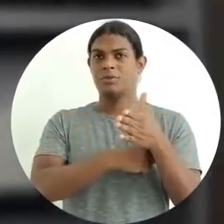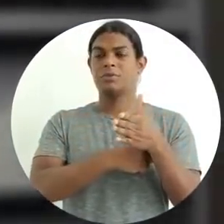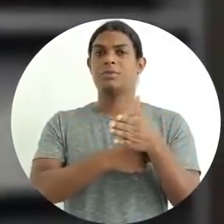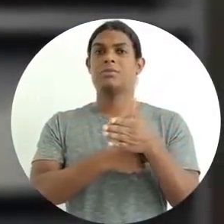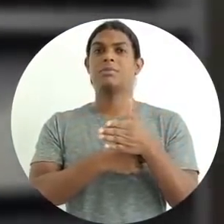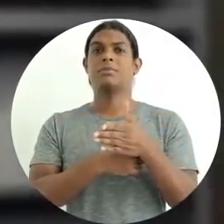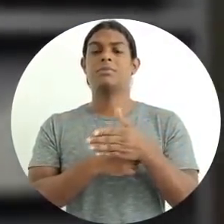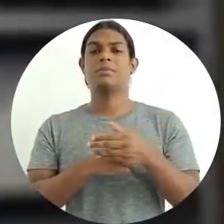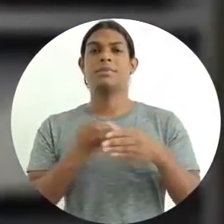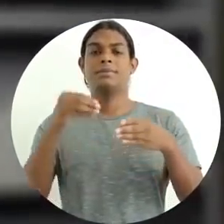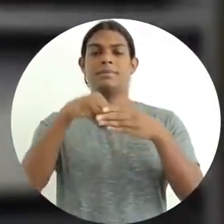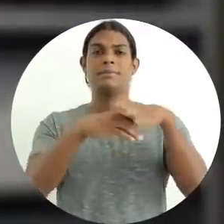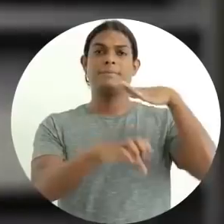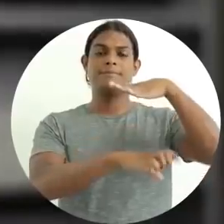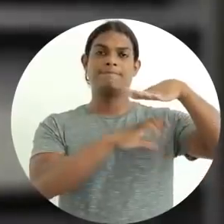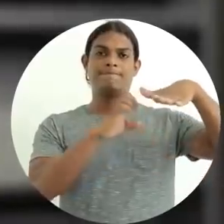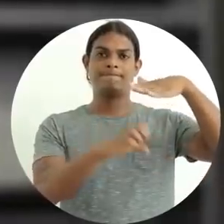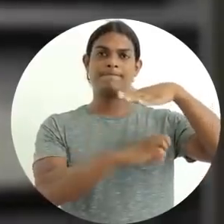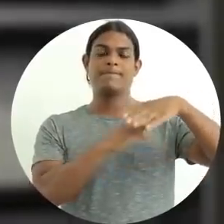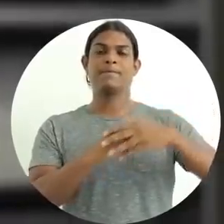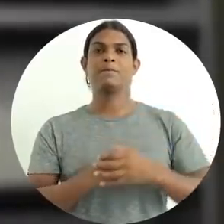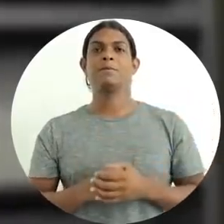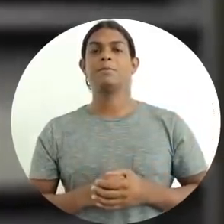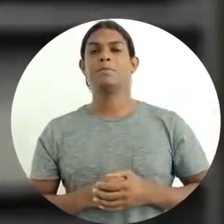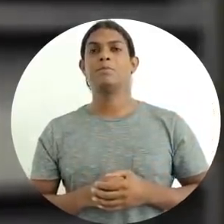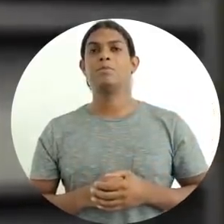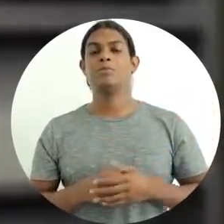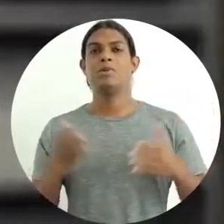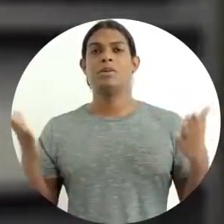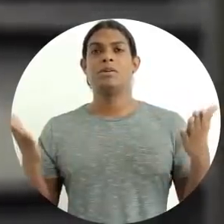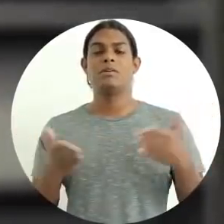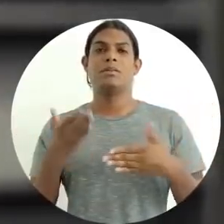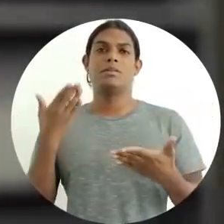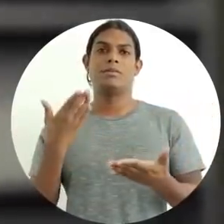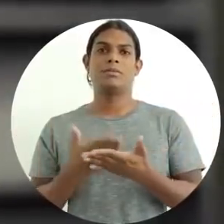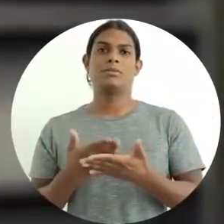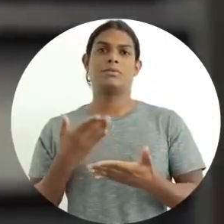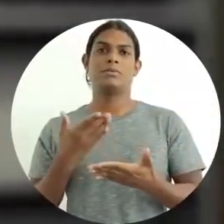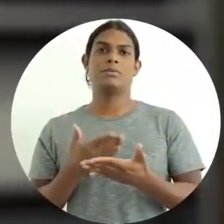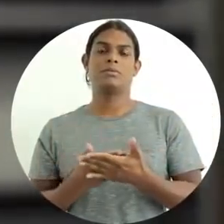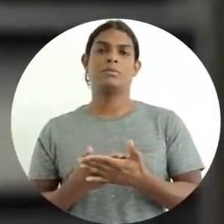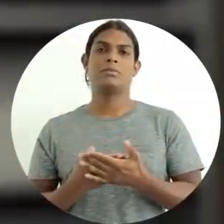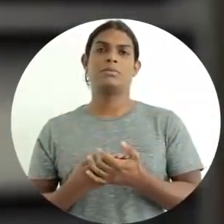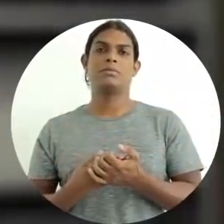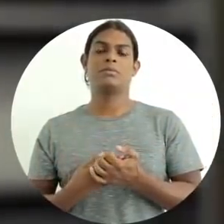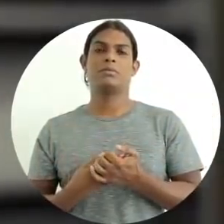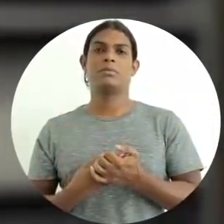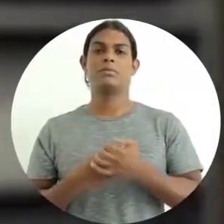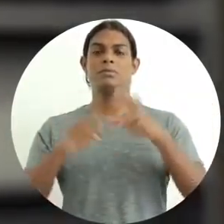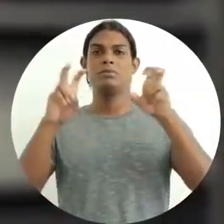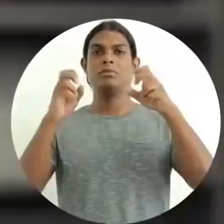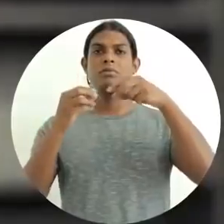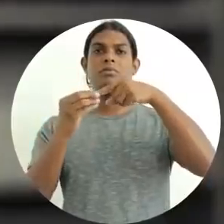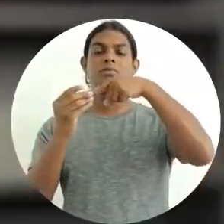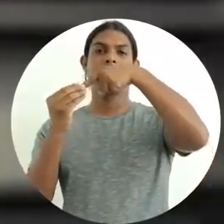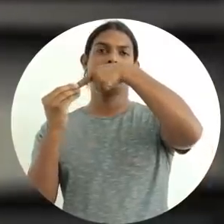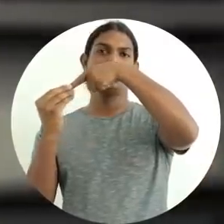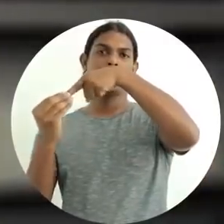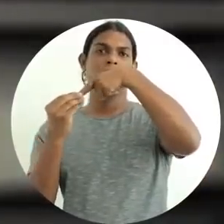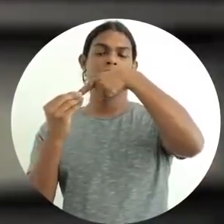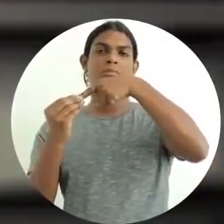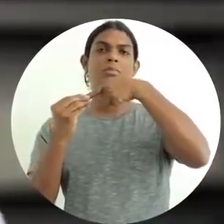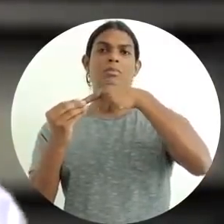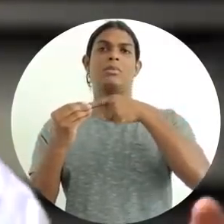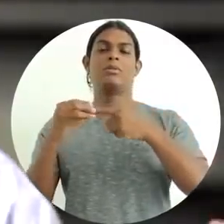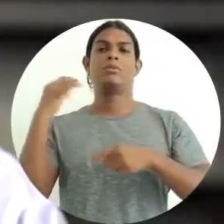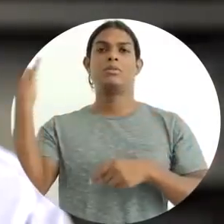contratado para uma organização. Nesta competência, nós vamos falar sobre algo primordial